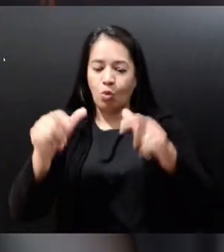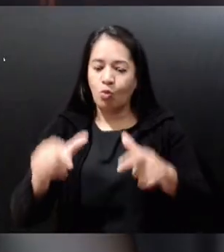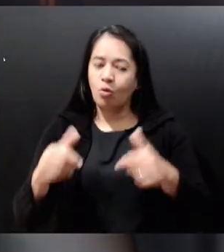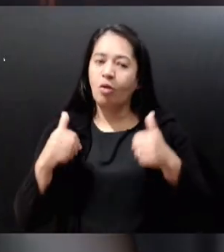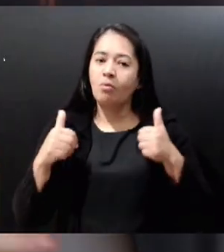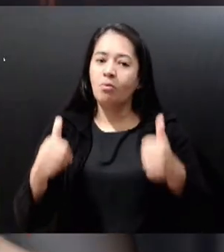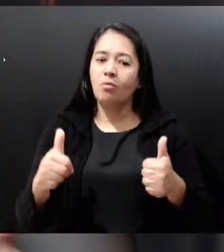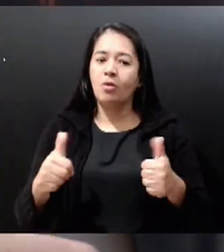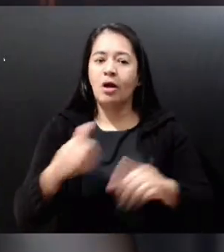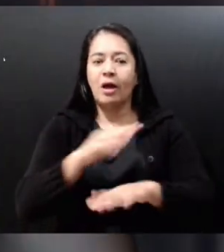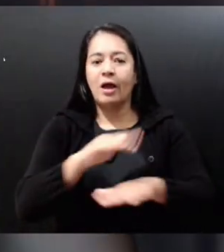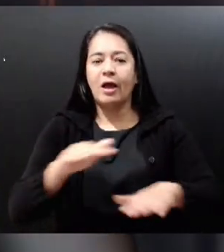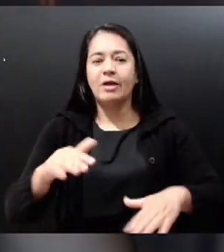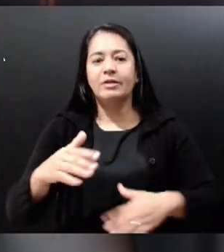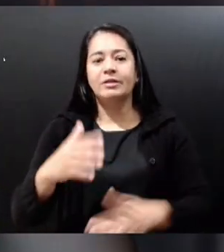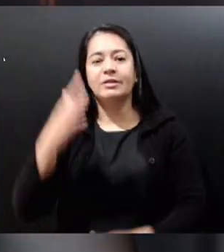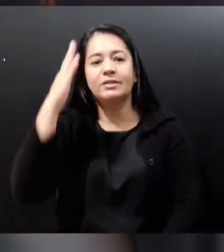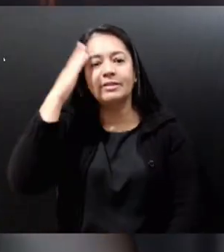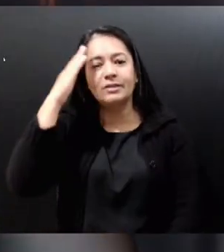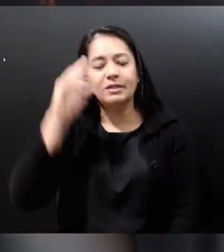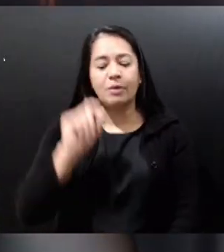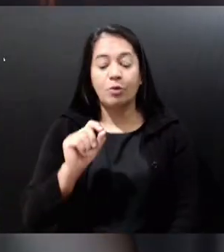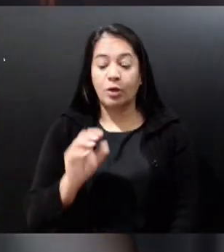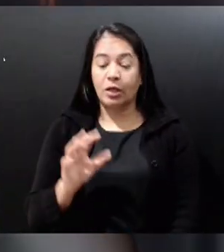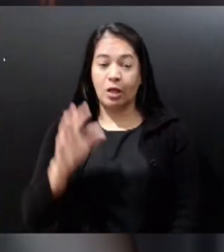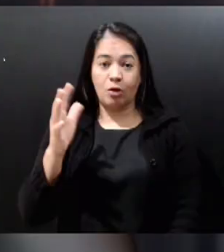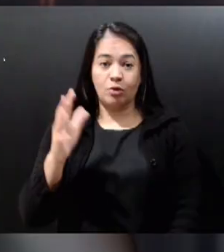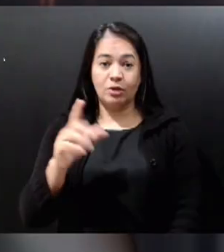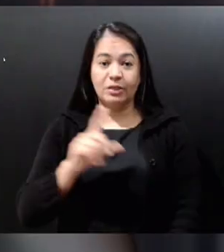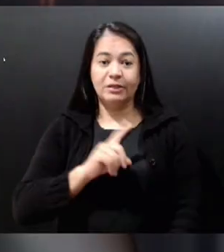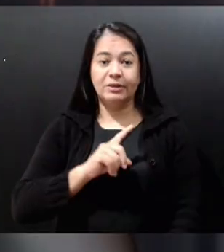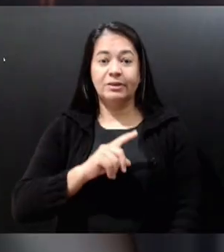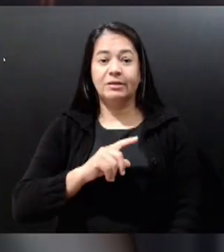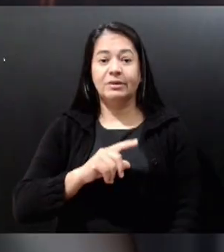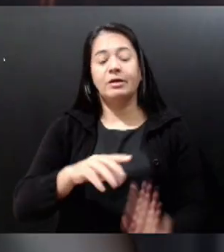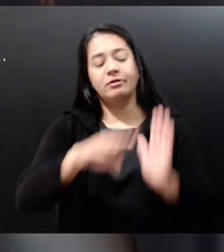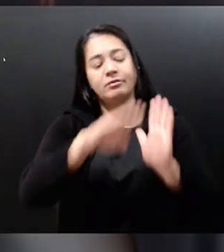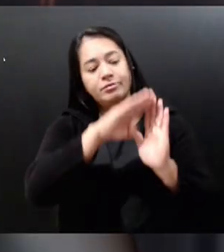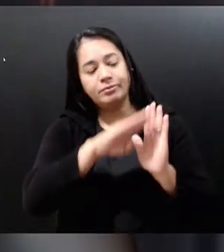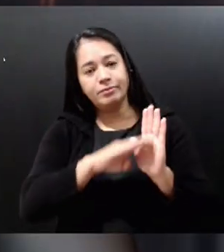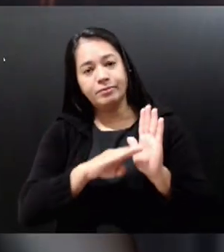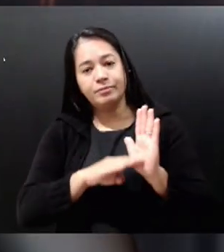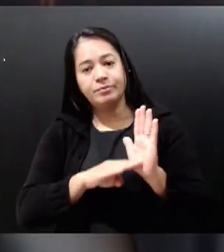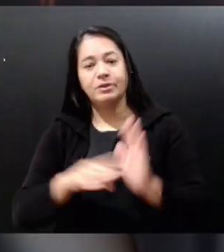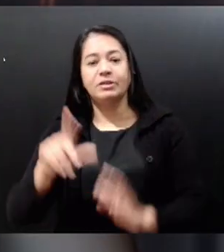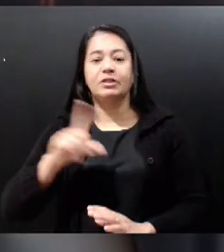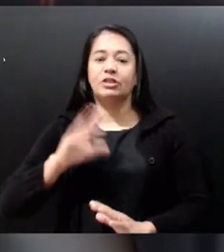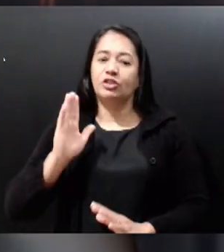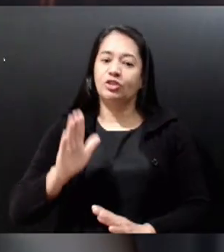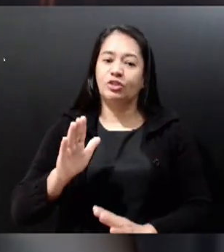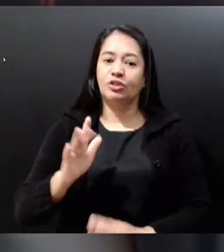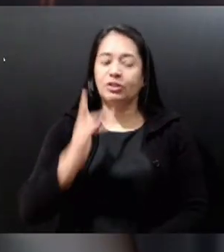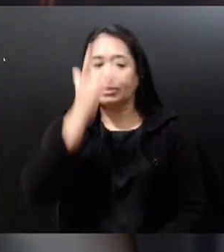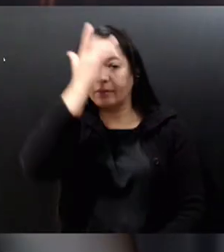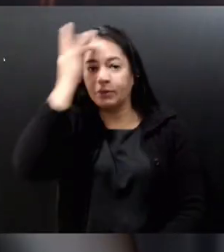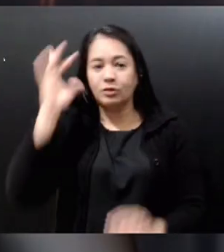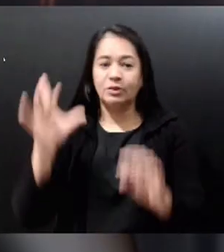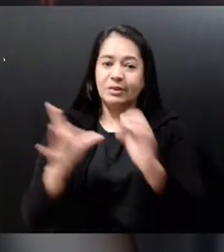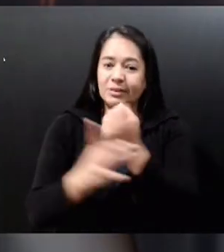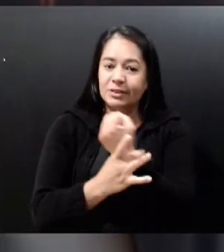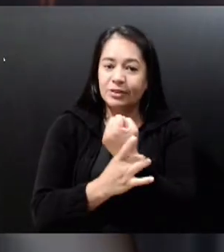o que vai acontecer, existem rotinas, ela tem figuras de apego que são seguras, ela sabe que pode contar com